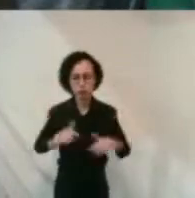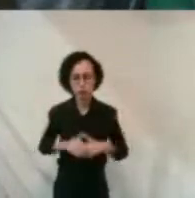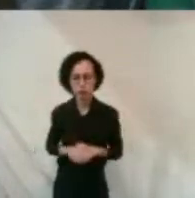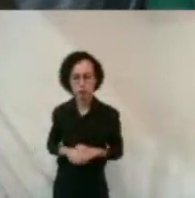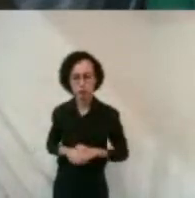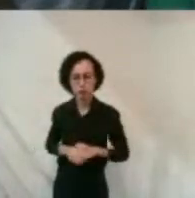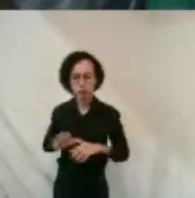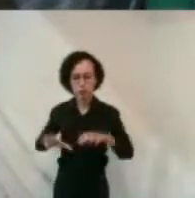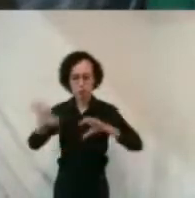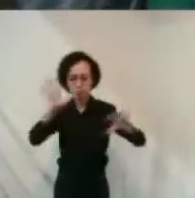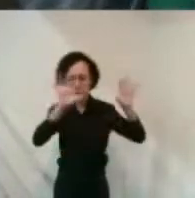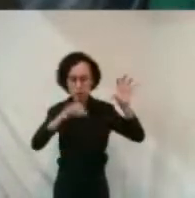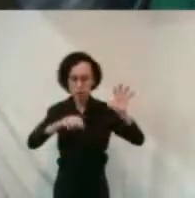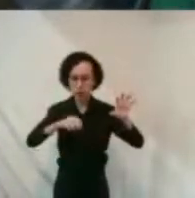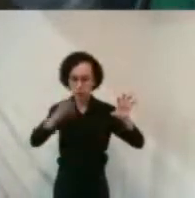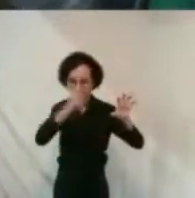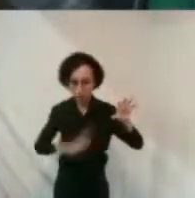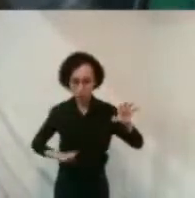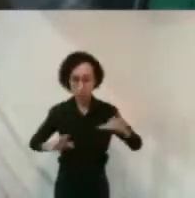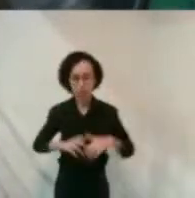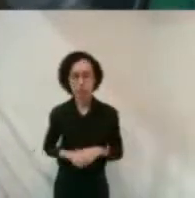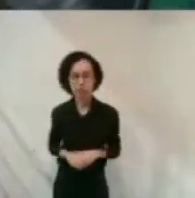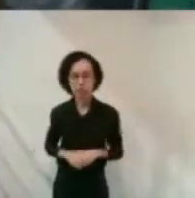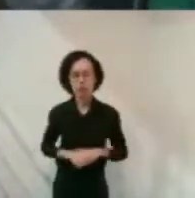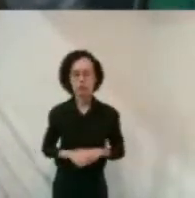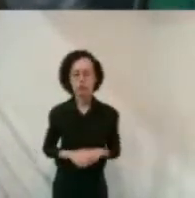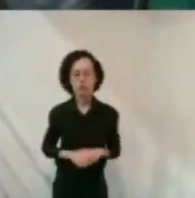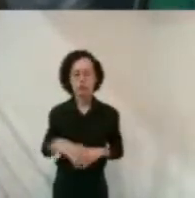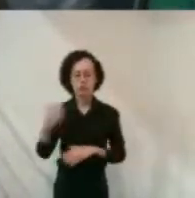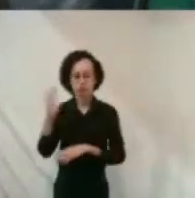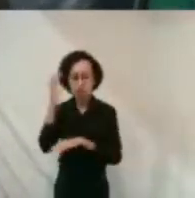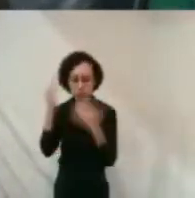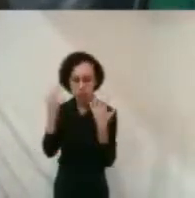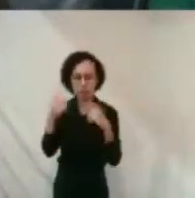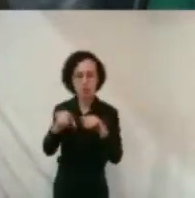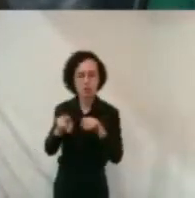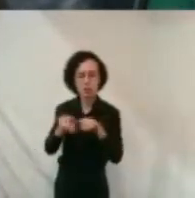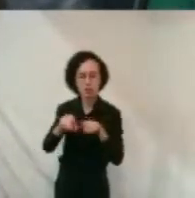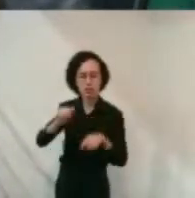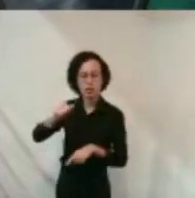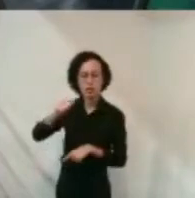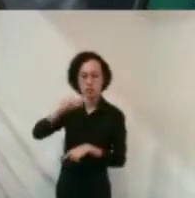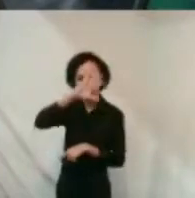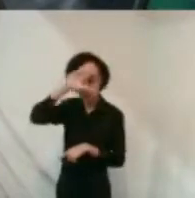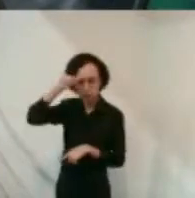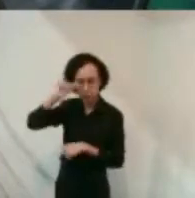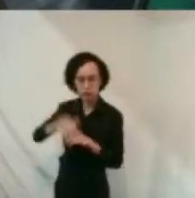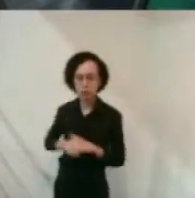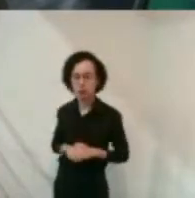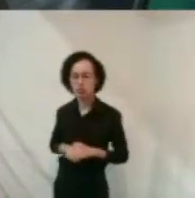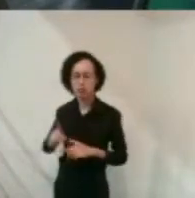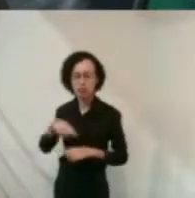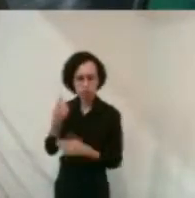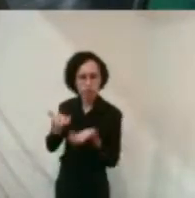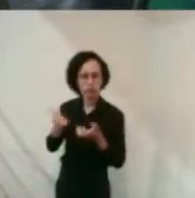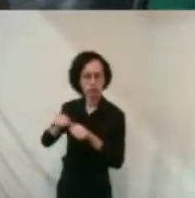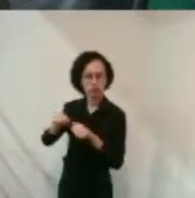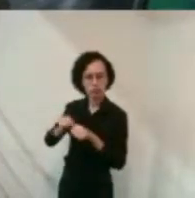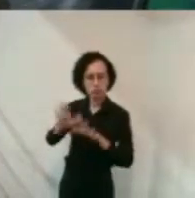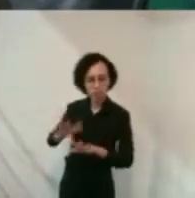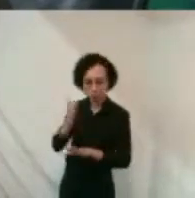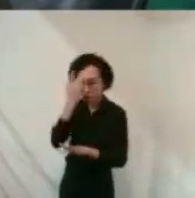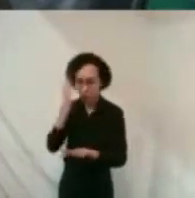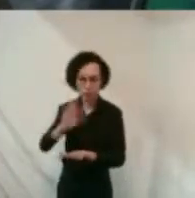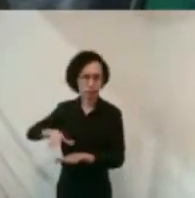estamos com esse programa pegando a Mata Atlântica e entrando agora na Amazônia. Né? Nós queremos fazer. E não é fácil